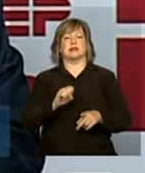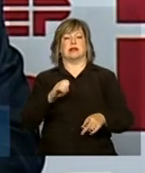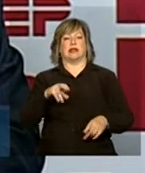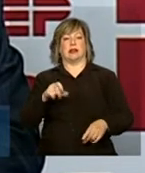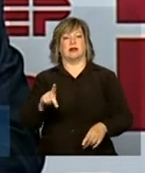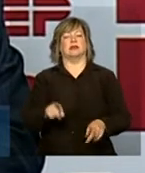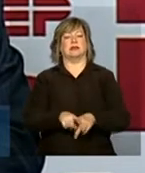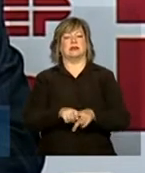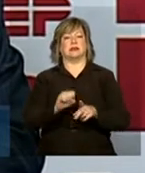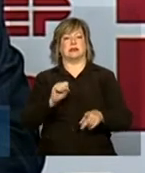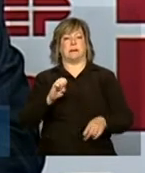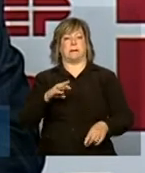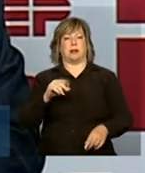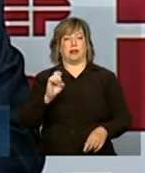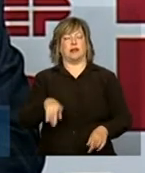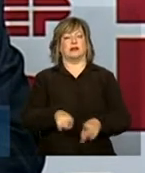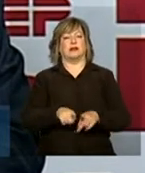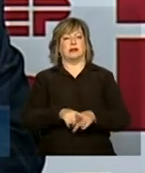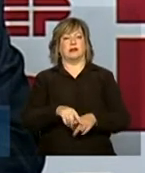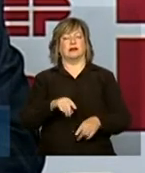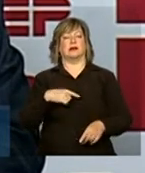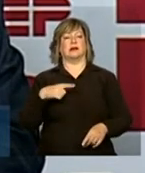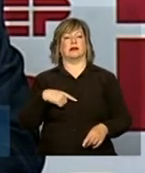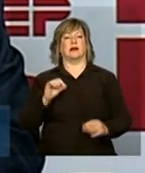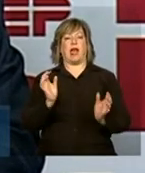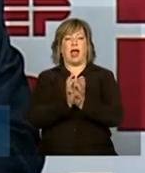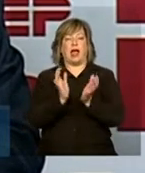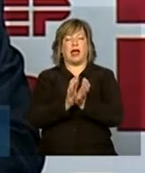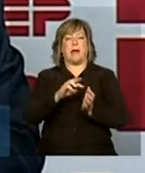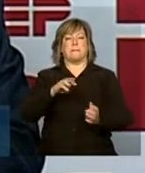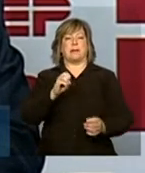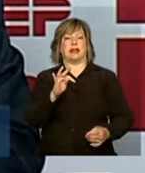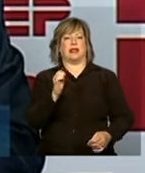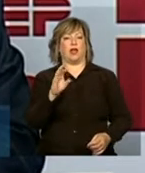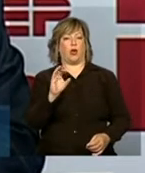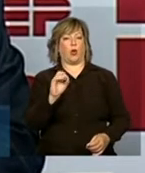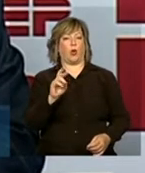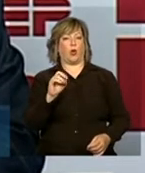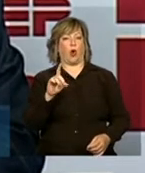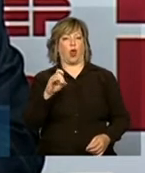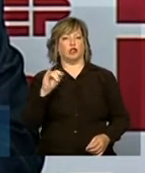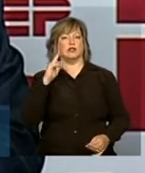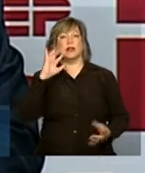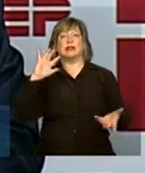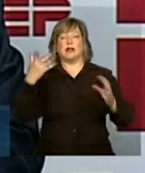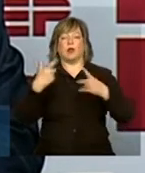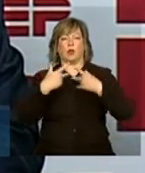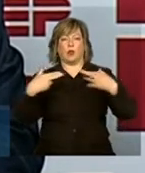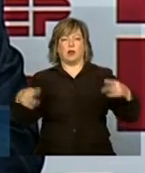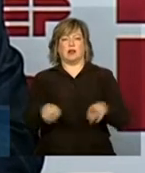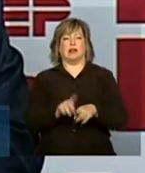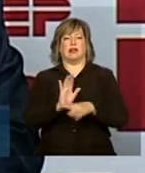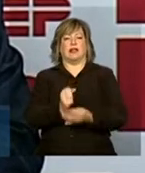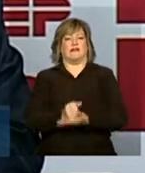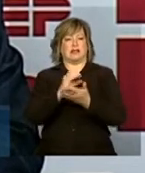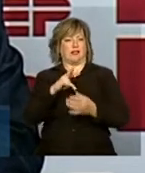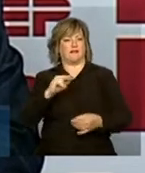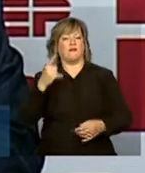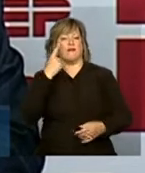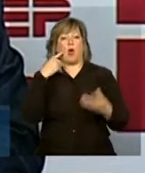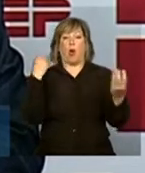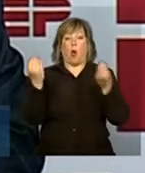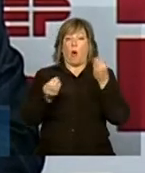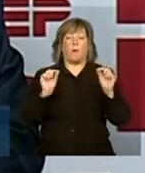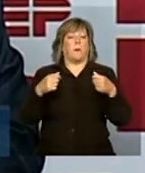ao SEMADEM e ao IMET na área de meteorologia, que nos ajudaram a fazer a previsão, mobilizar a defesa civil para que a gente tivesse aí as